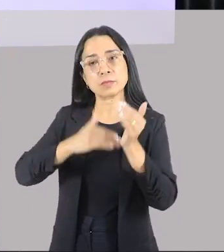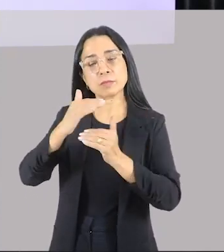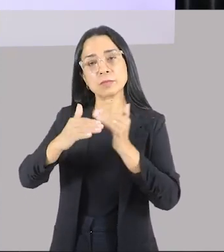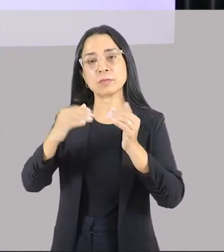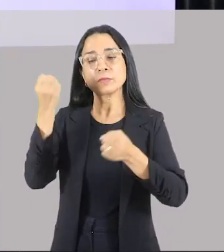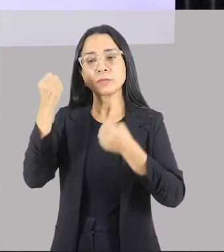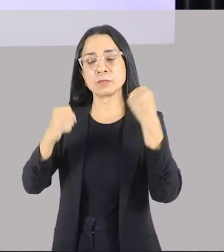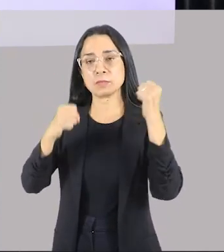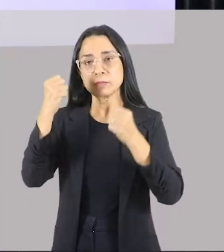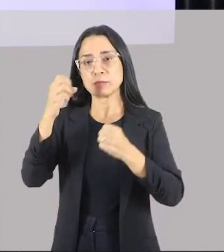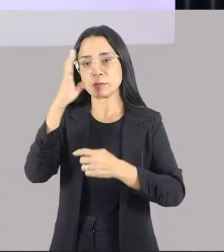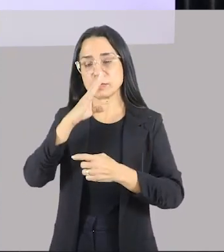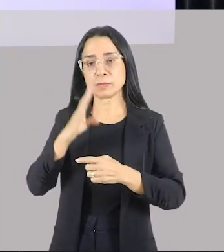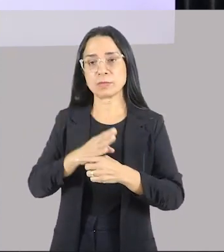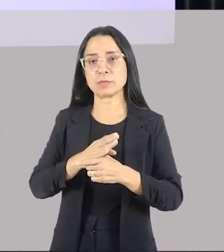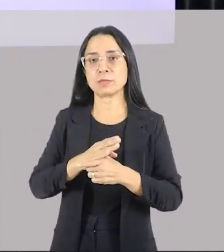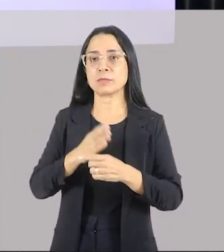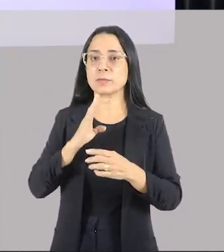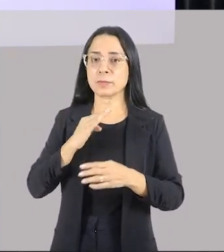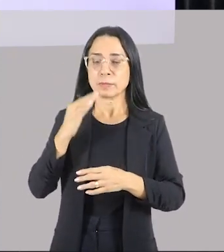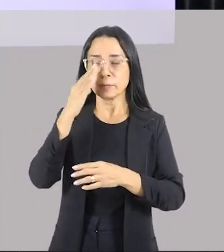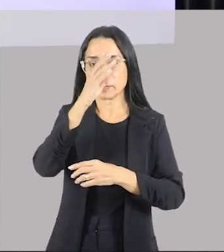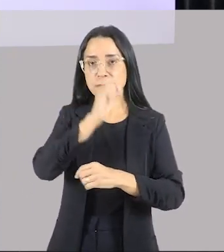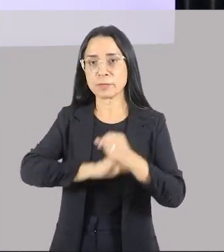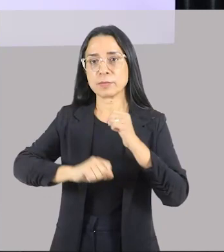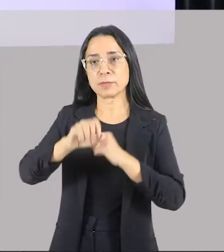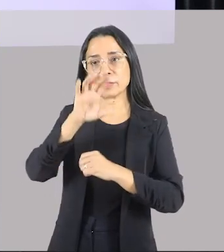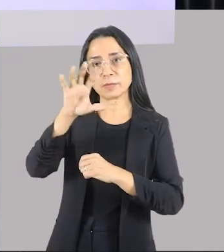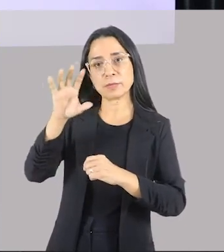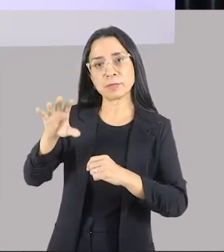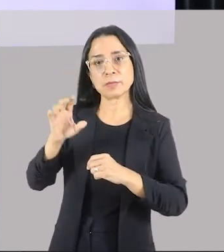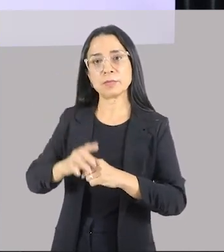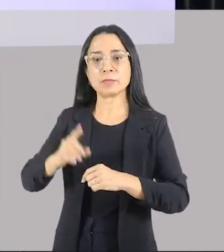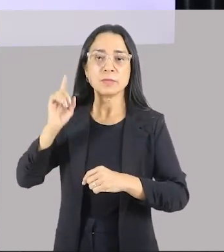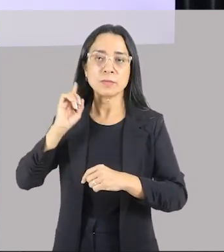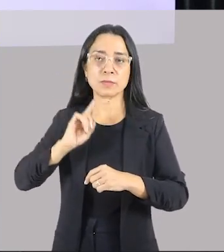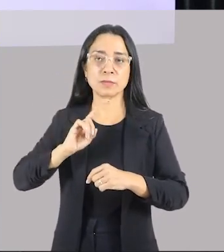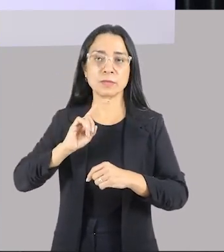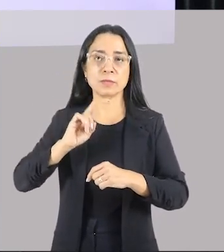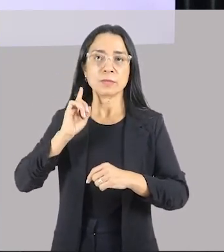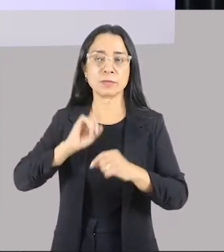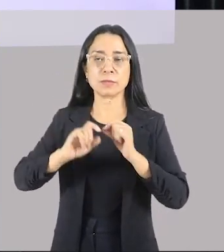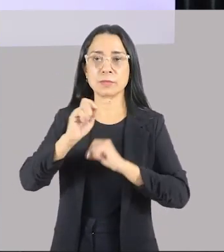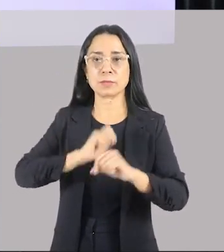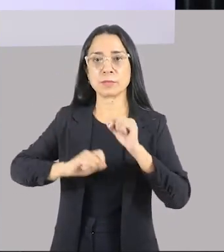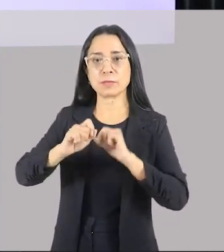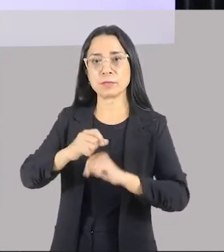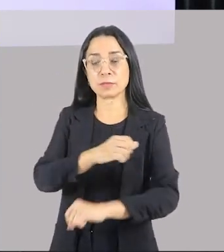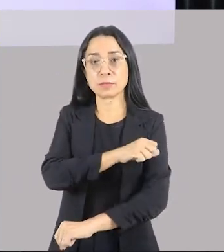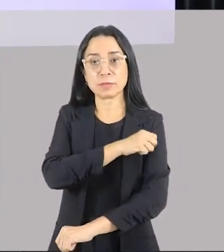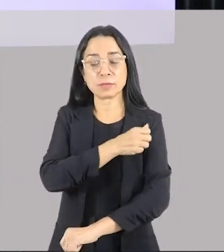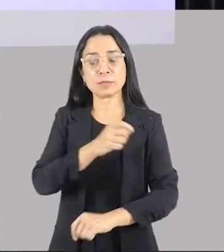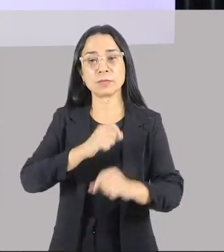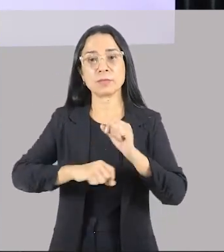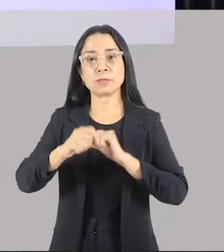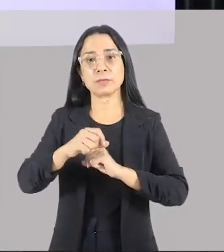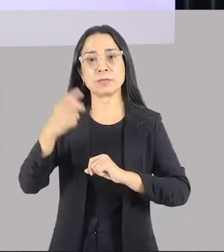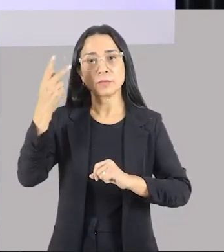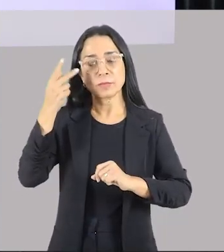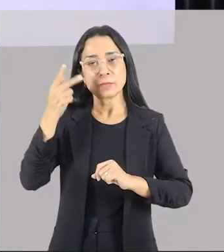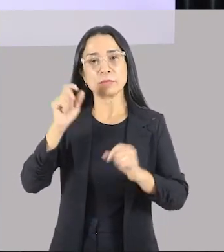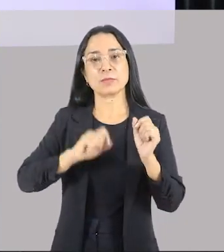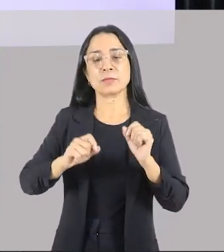ali de Minas Gerais, Rio de Janeiro e São Paulo. E aí você observa também que nós falamos na última aula